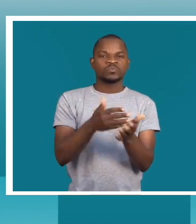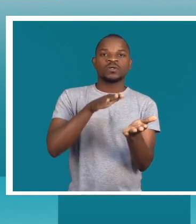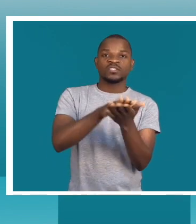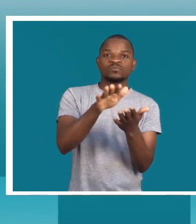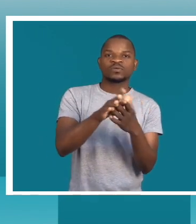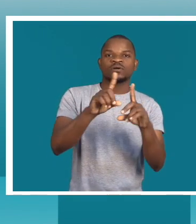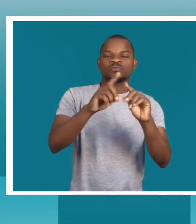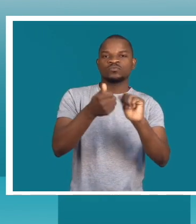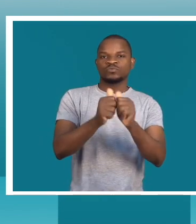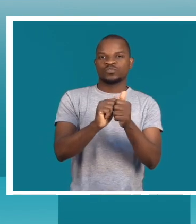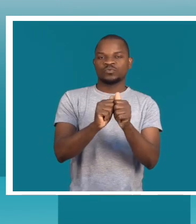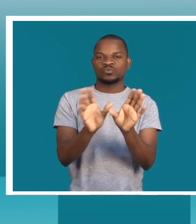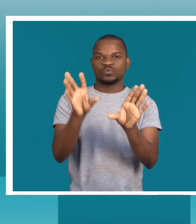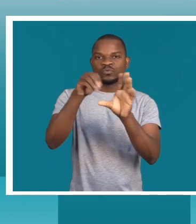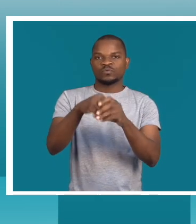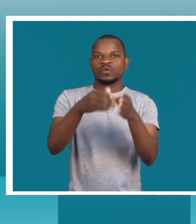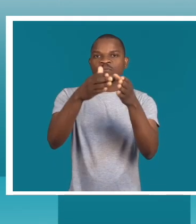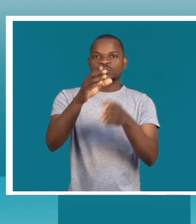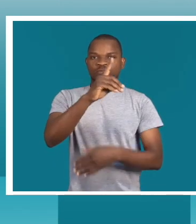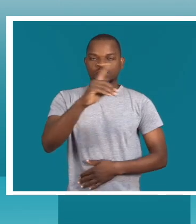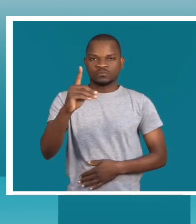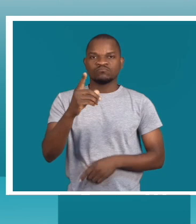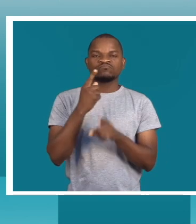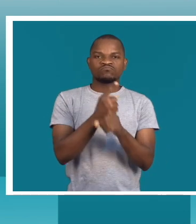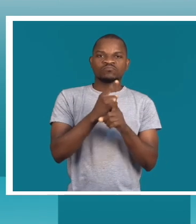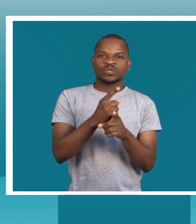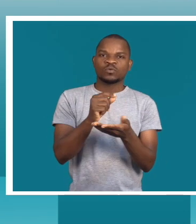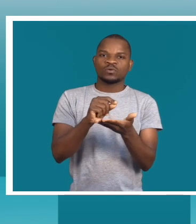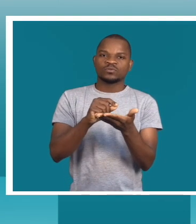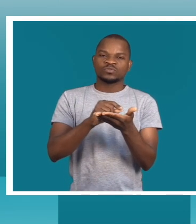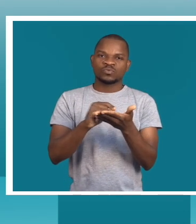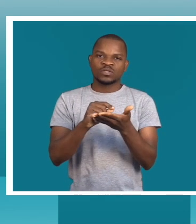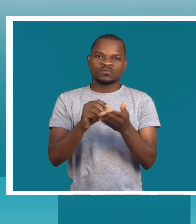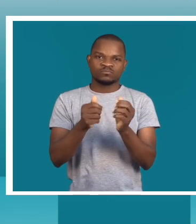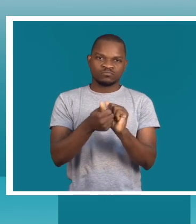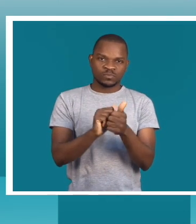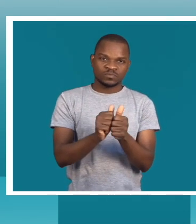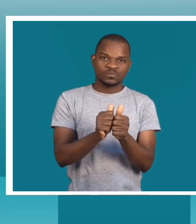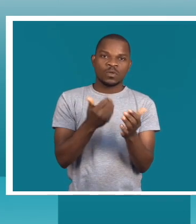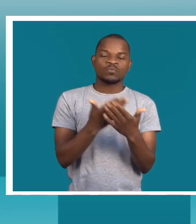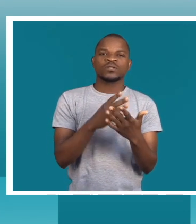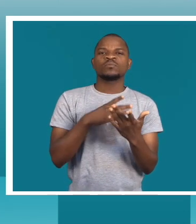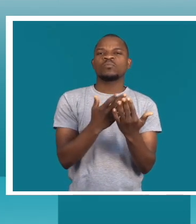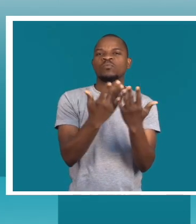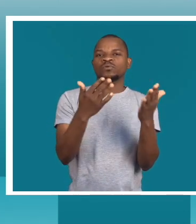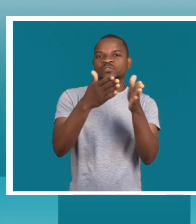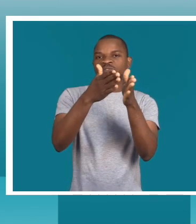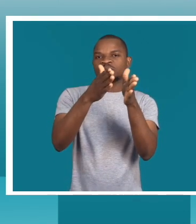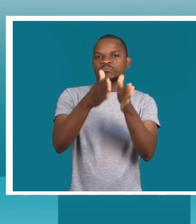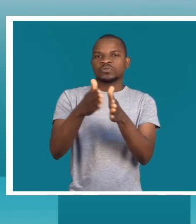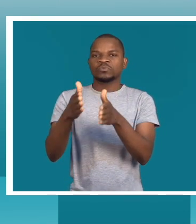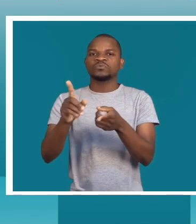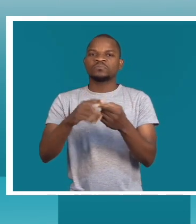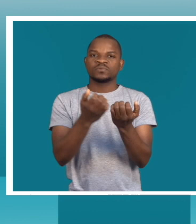inclusivo, sobretudo nos jogos esportivos escolares, onde temos muitas crianças com deficiência e que